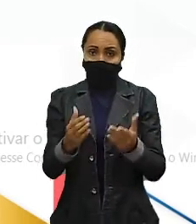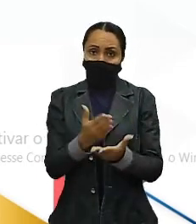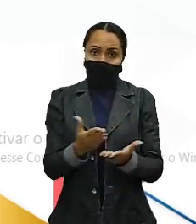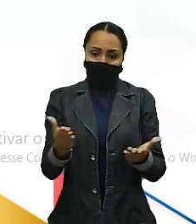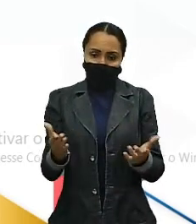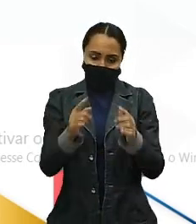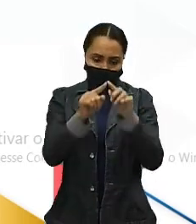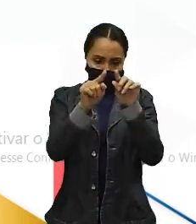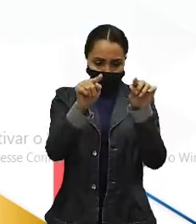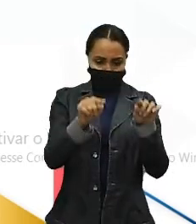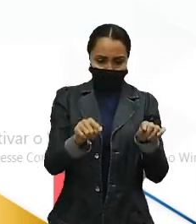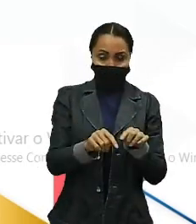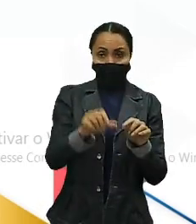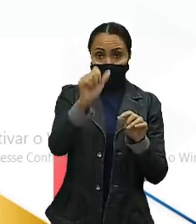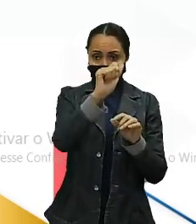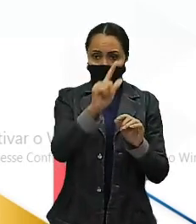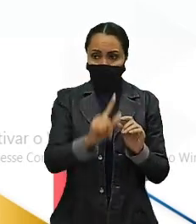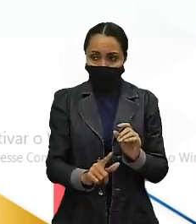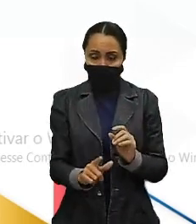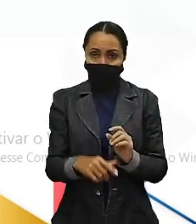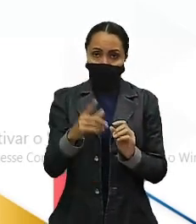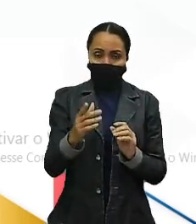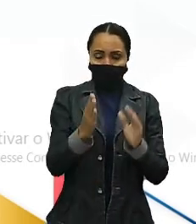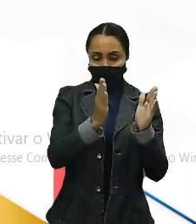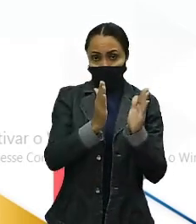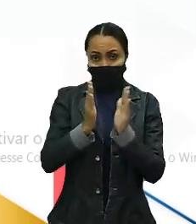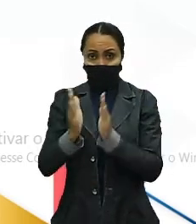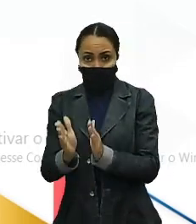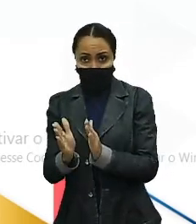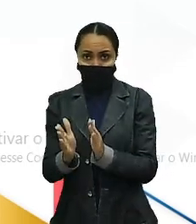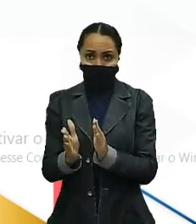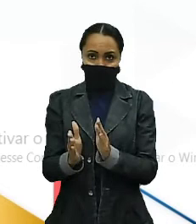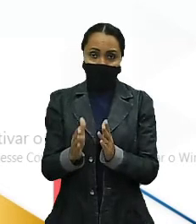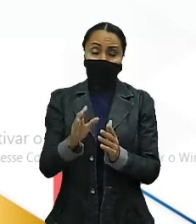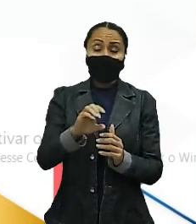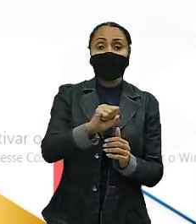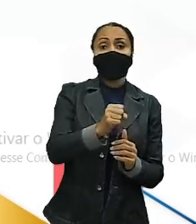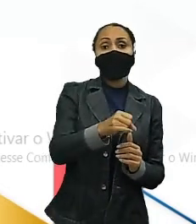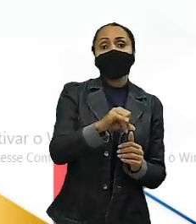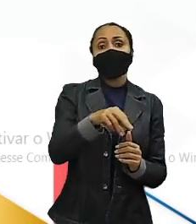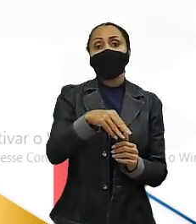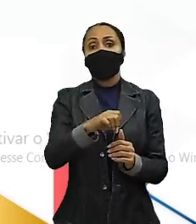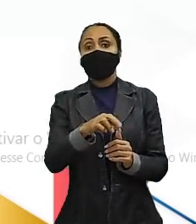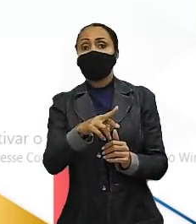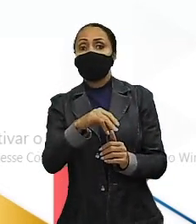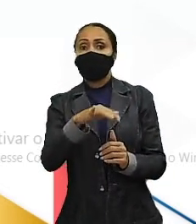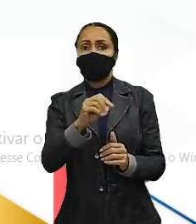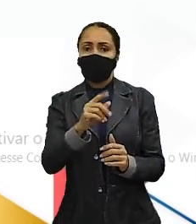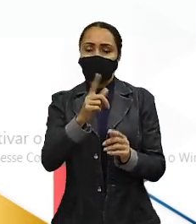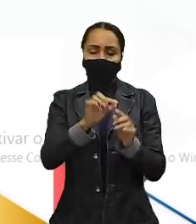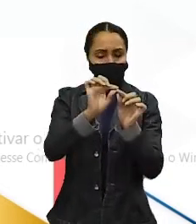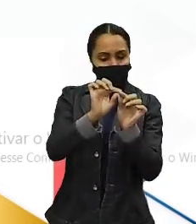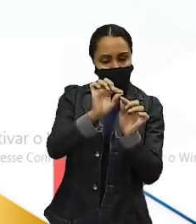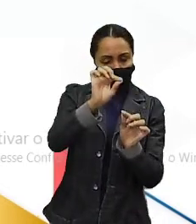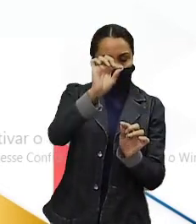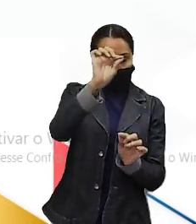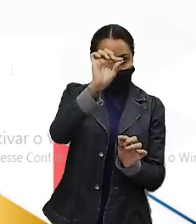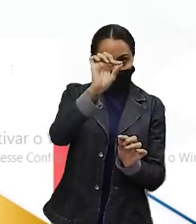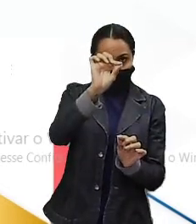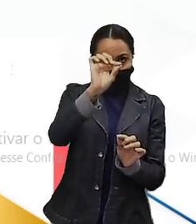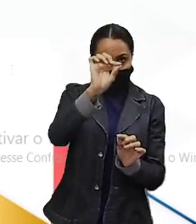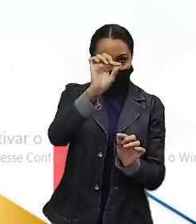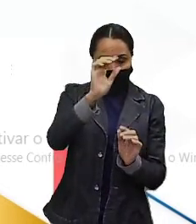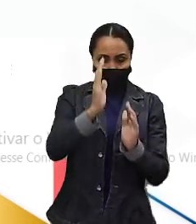esse quadradinho azul, que é a outra metade. Isso é simetria, tá? Passa um eixo dividindo a imagem em